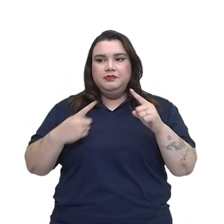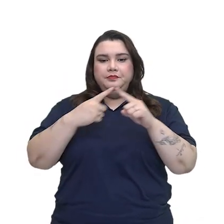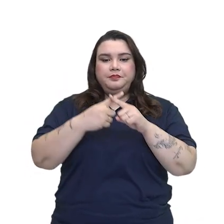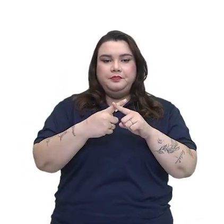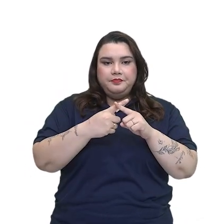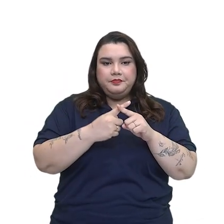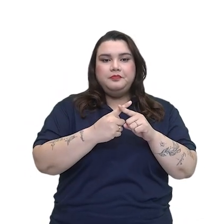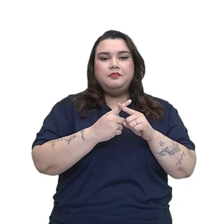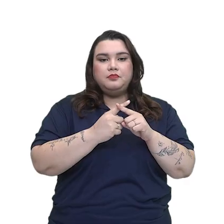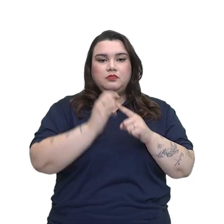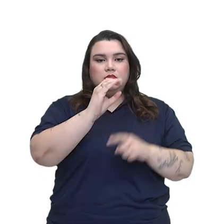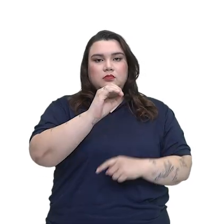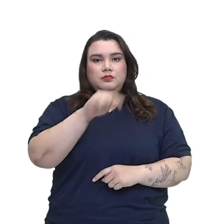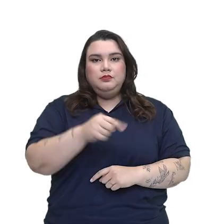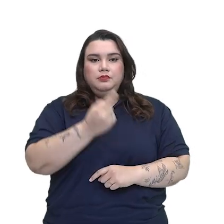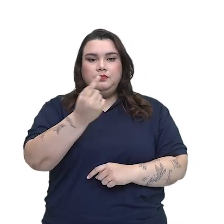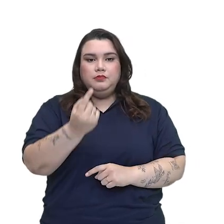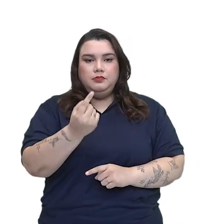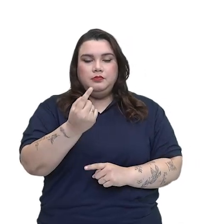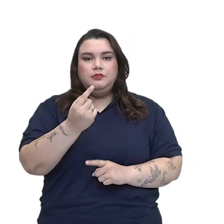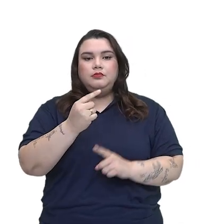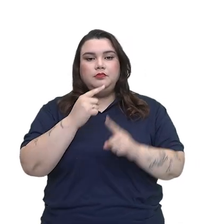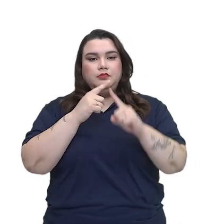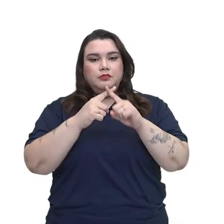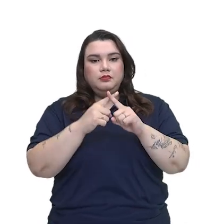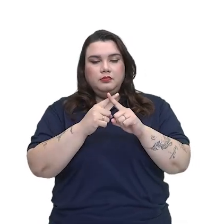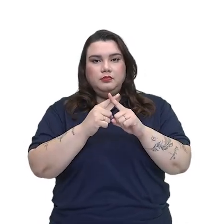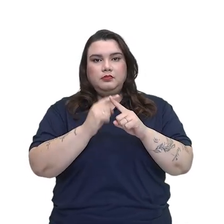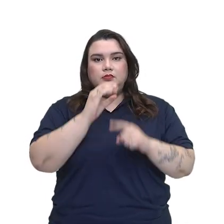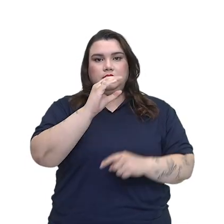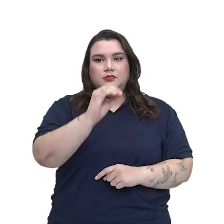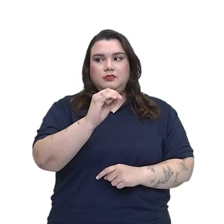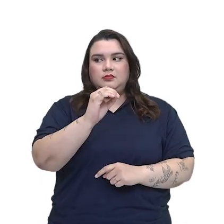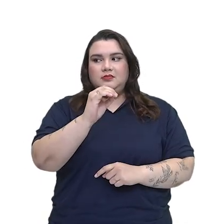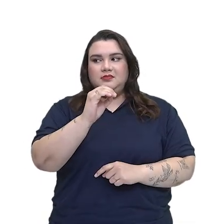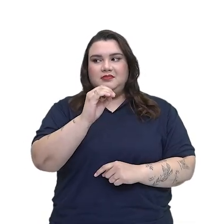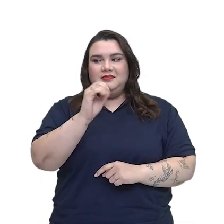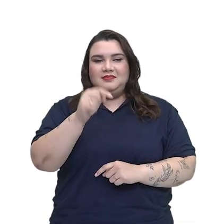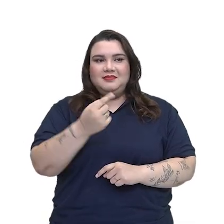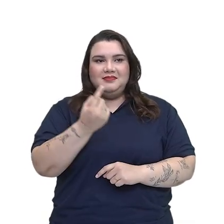mesma 3 vezes. Olha, 0,1 vezes